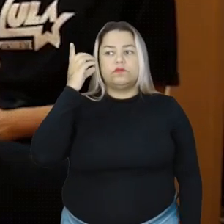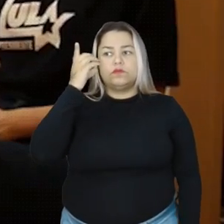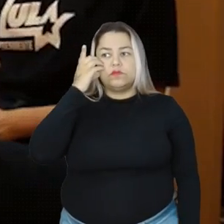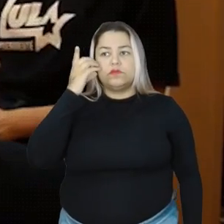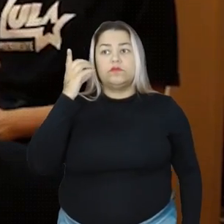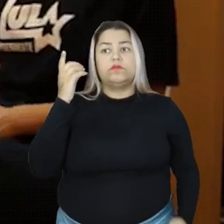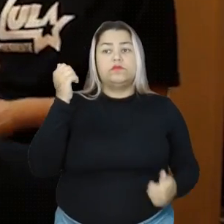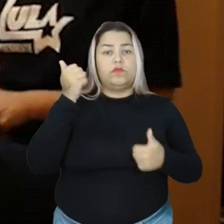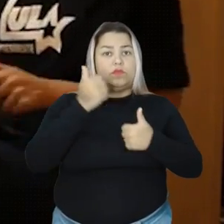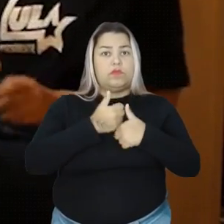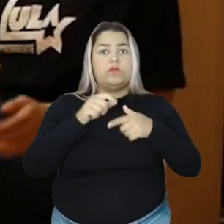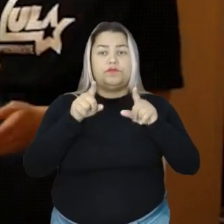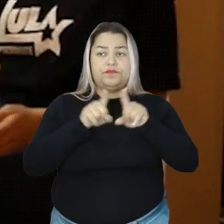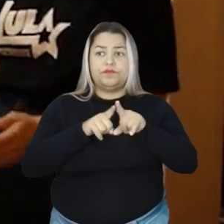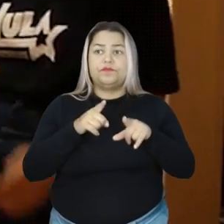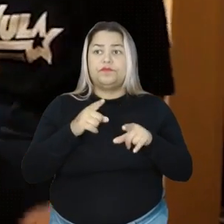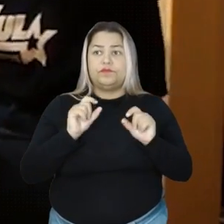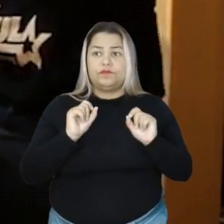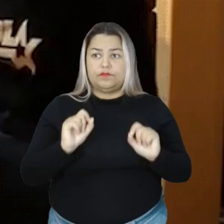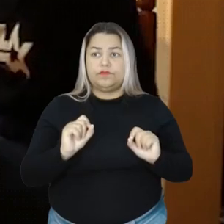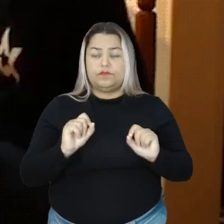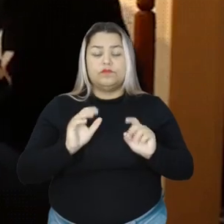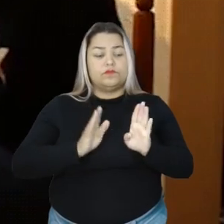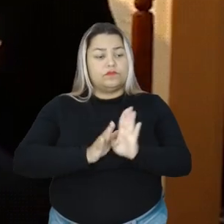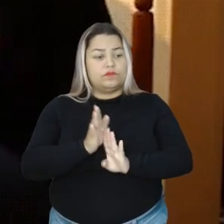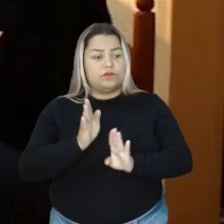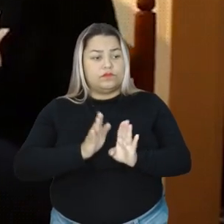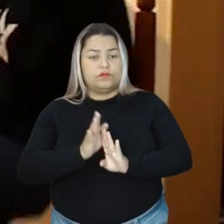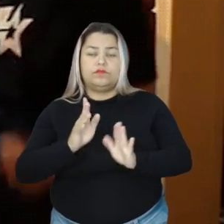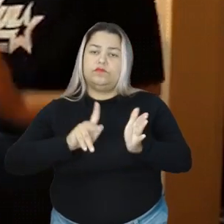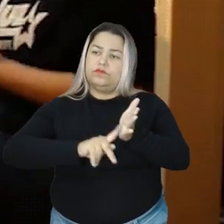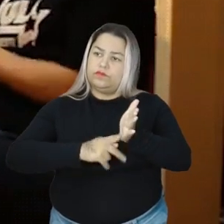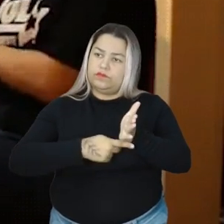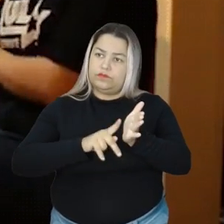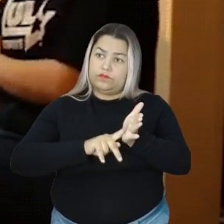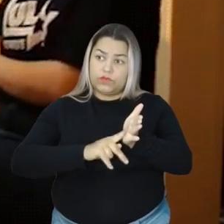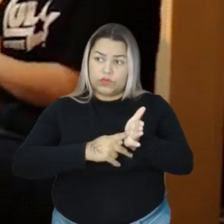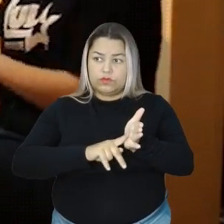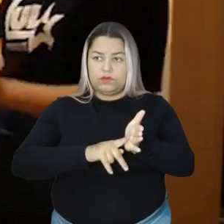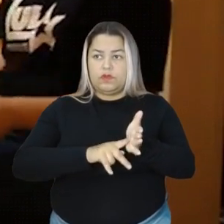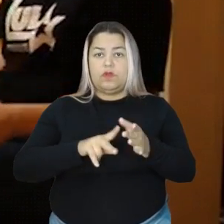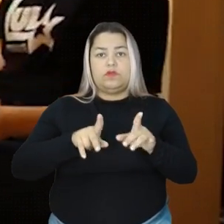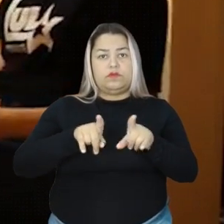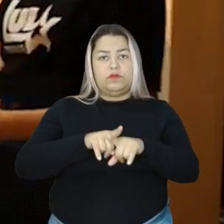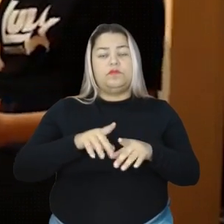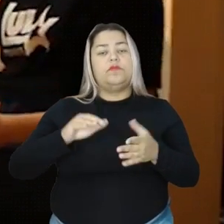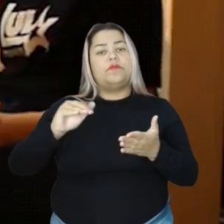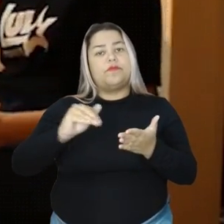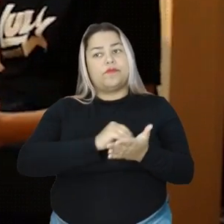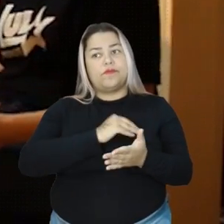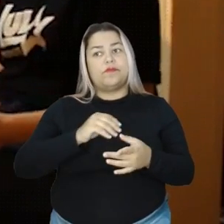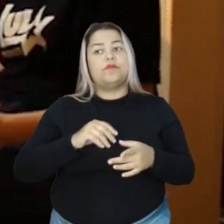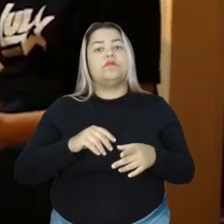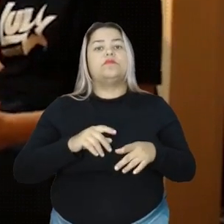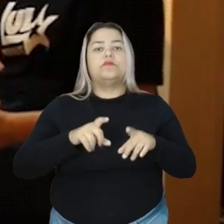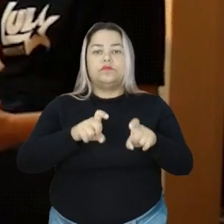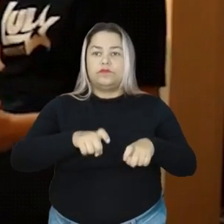a convite nosso, da intersindical e tal, e a Dilma era a secretária da Fazenda do